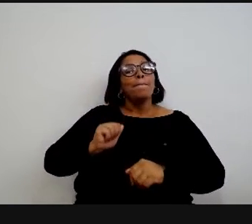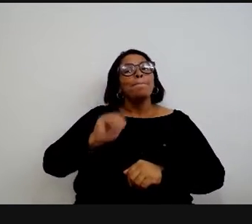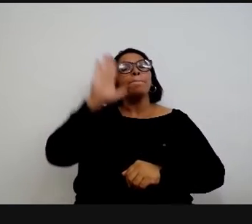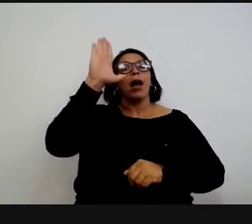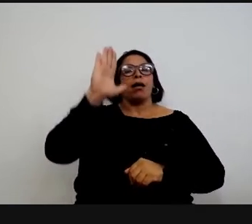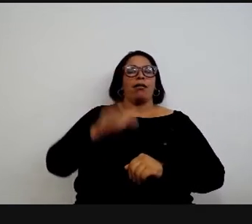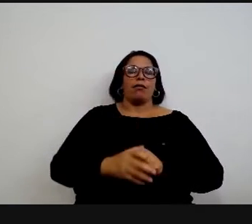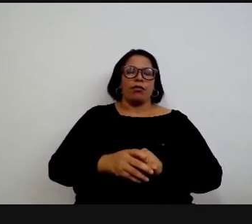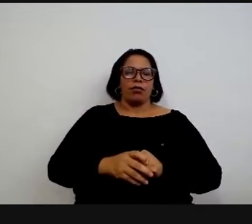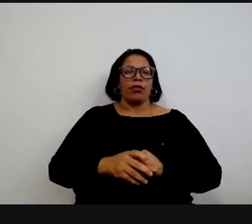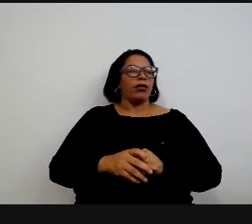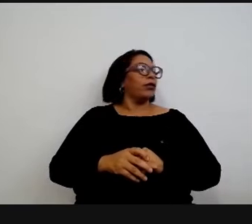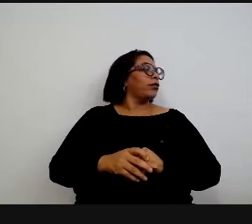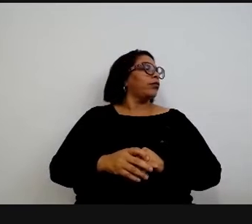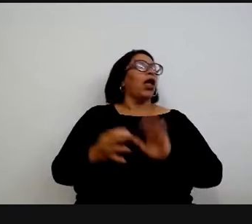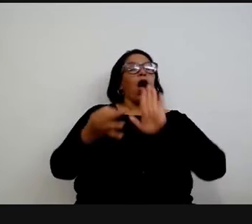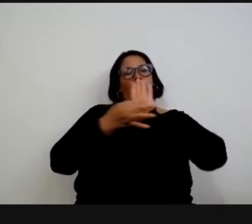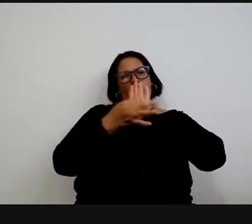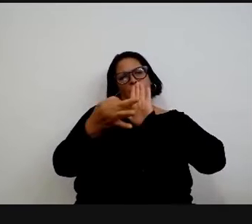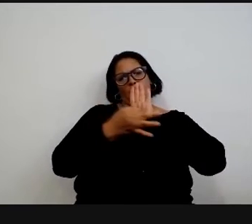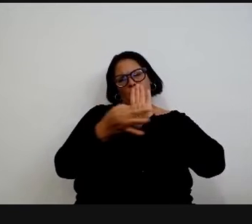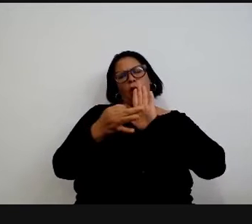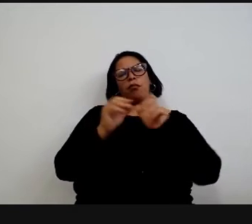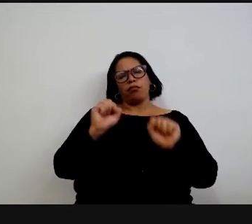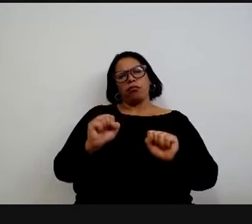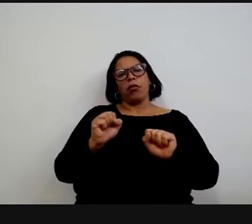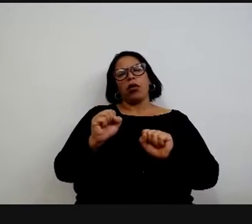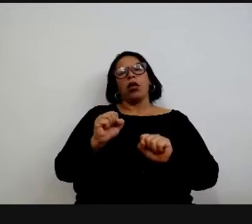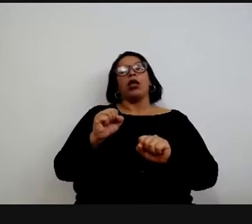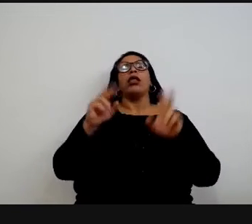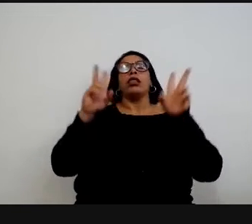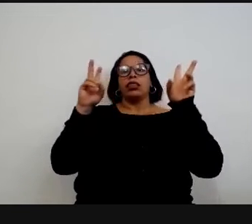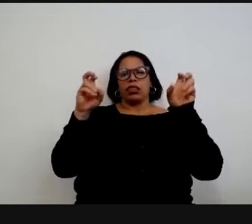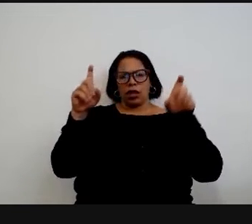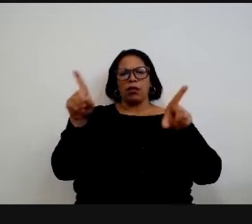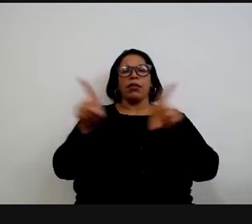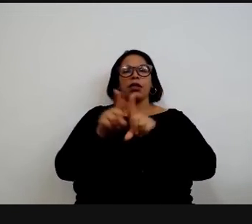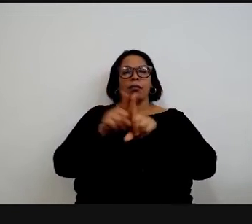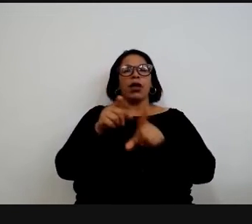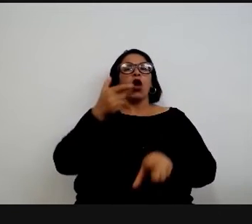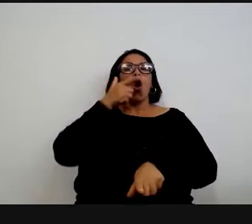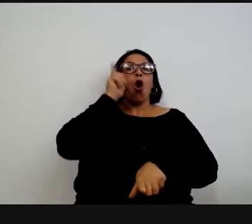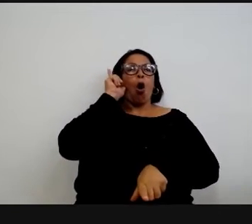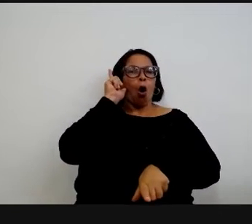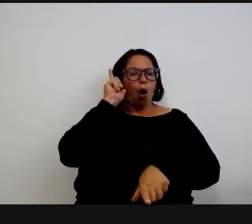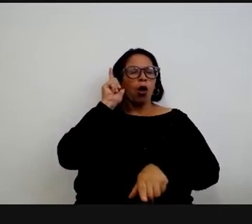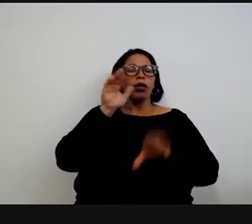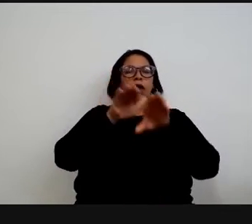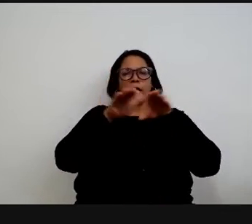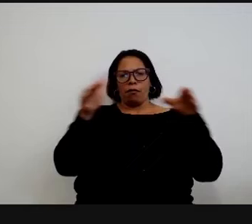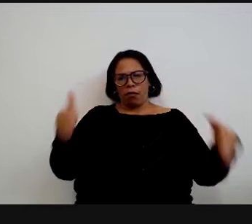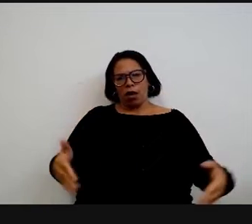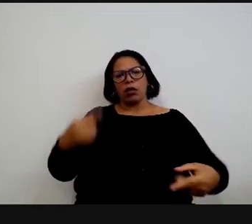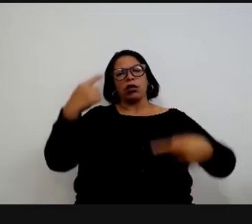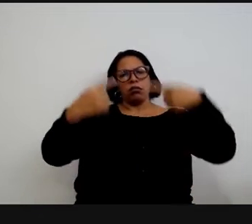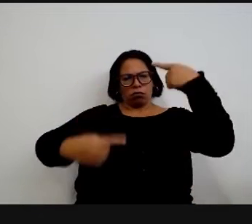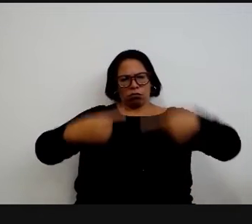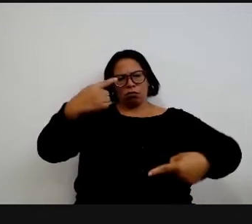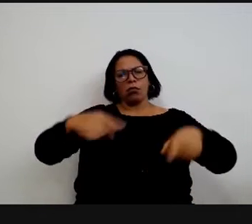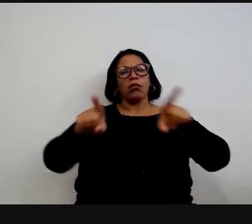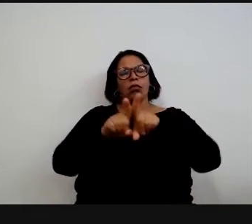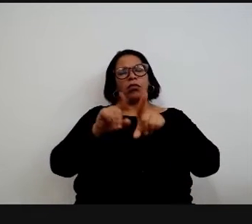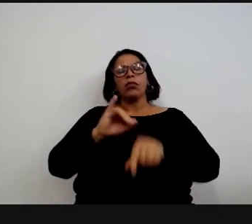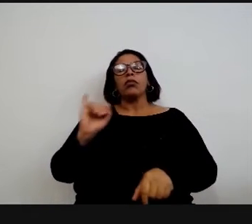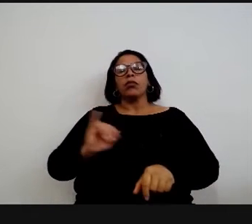completar também Sim, agora, por favor, só porque esse assunto também foi assunto nosso na mesa de ontem. Eu acho que